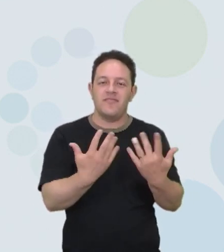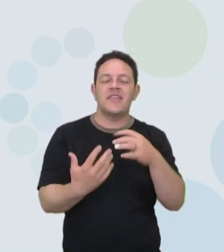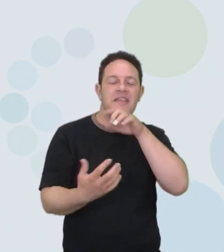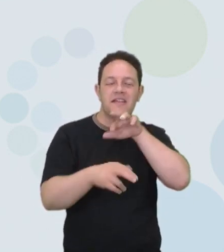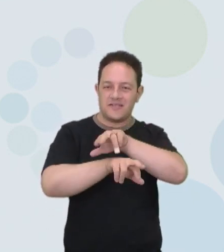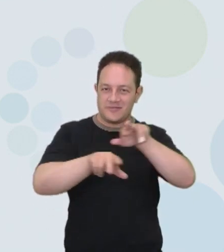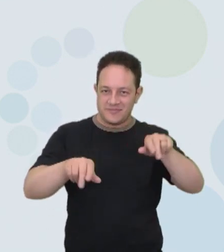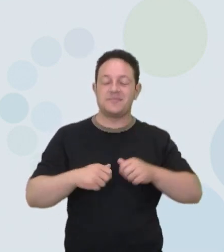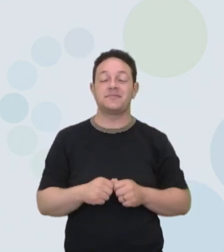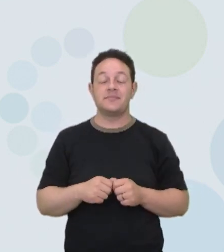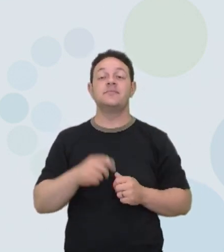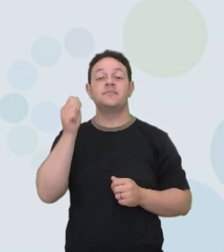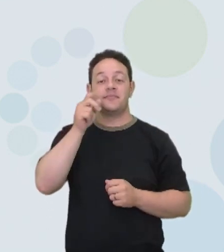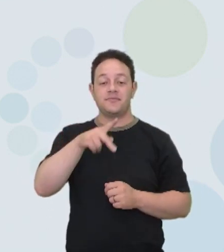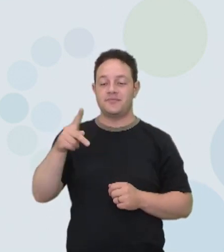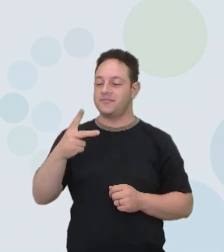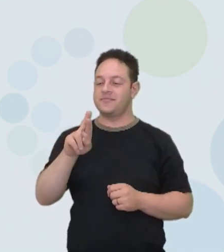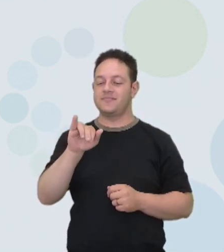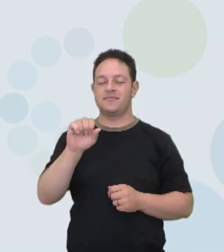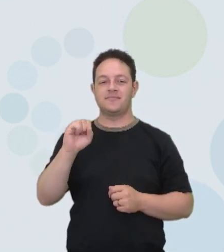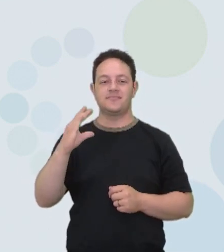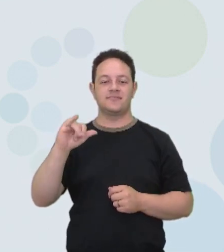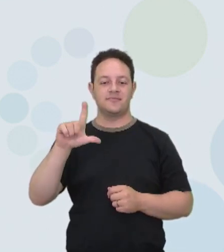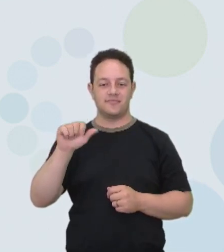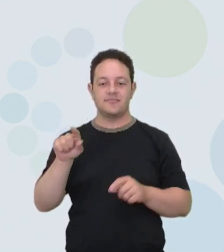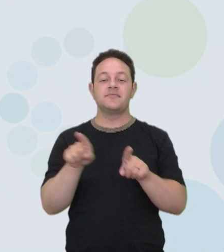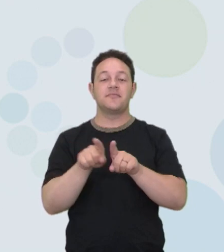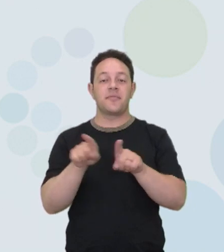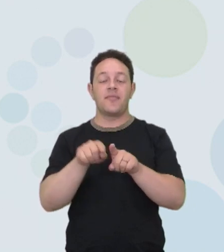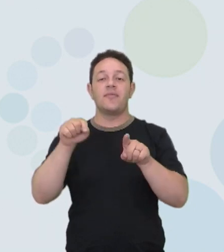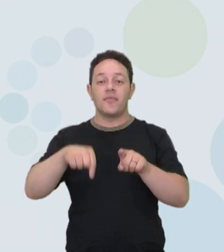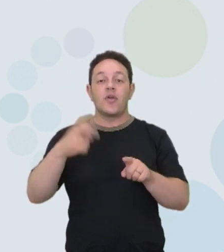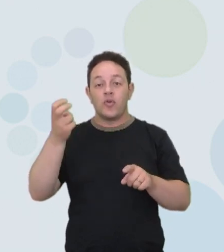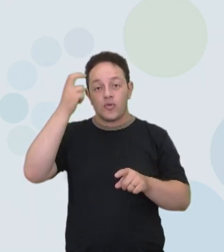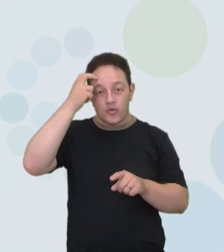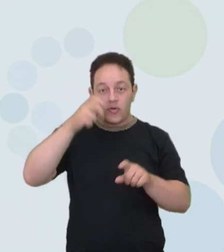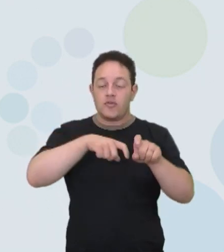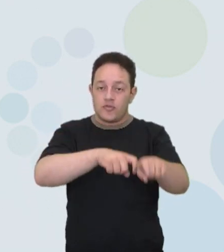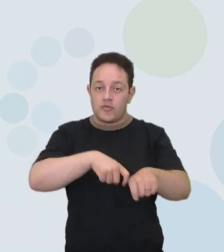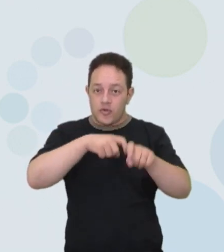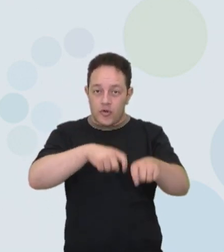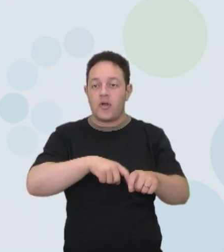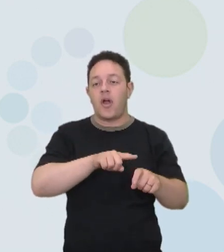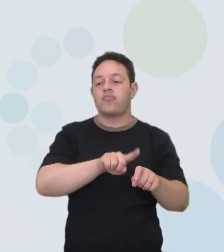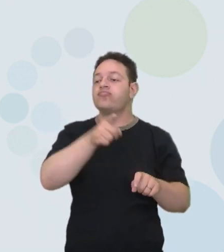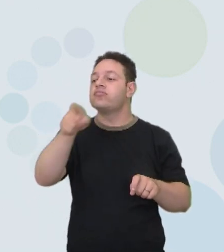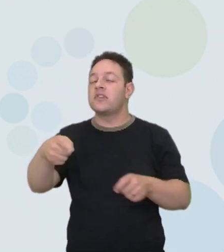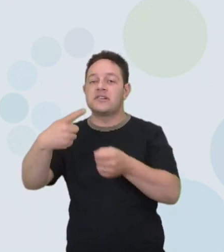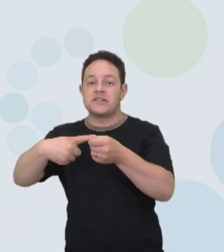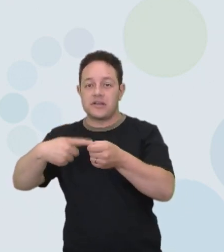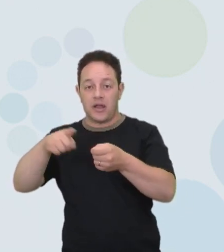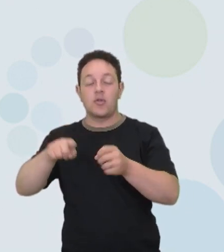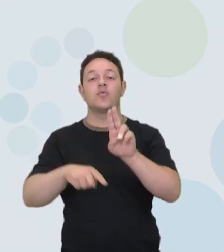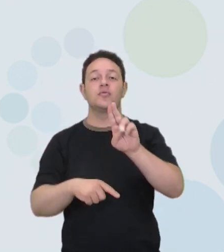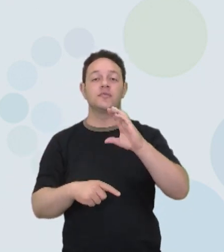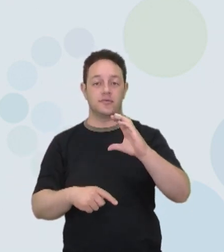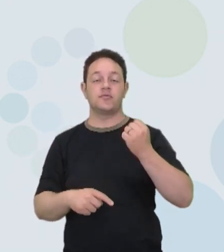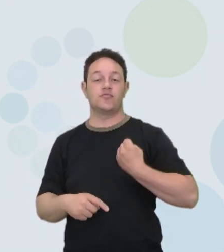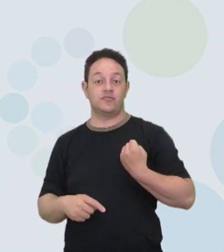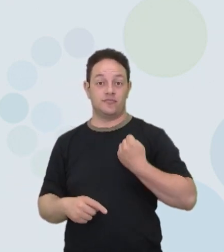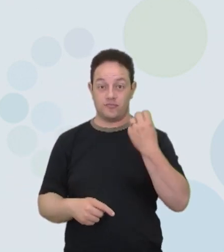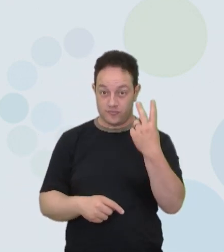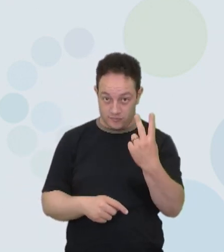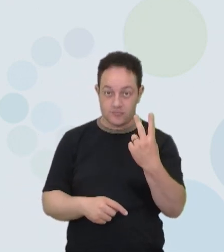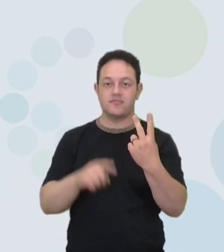professora Priscila, nosso aprofundamento é a cultura do solo do campo à cidade. A unidade curricular é a unidade